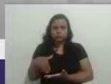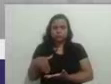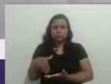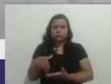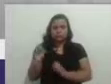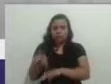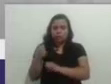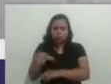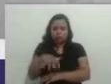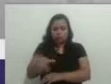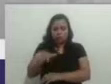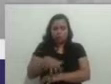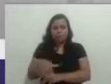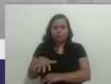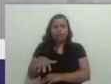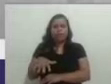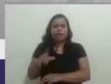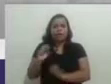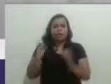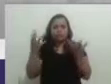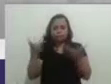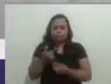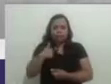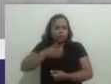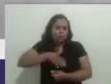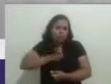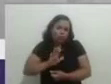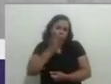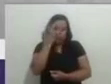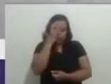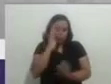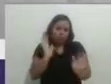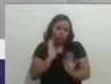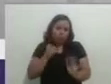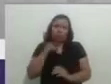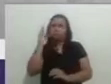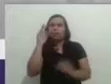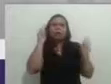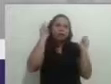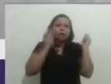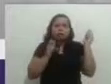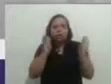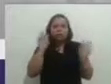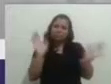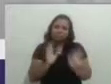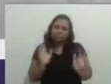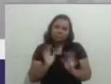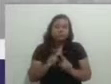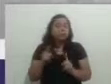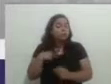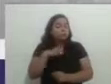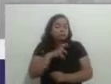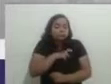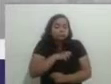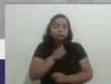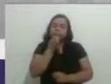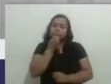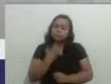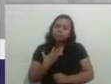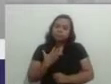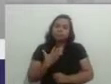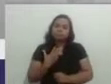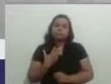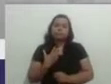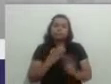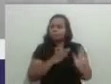assim eu não gosto de carnaval não sou uma pessoa né que vai que é convidada e vai para o Carnaval mas eu adorei esses dias foi muito